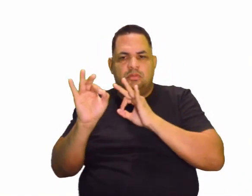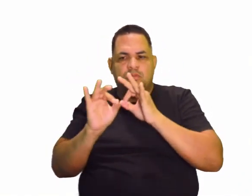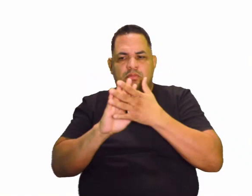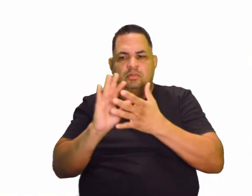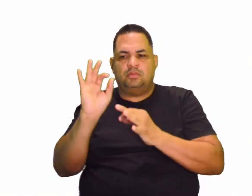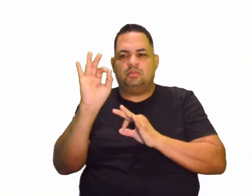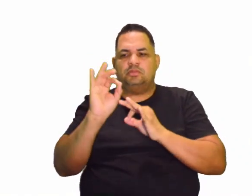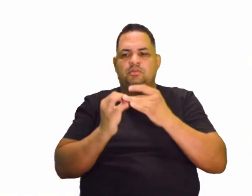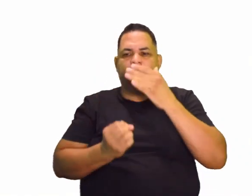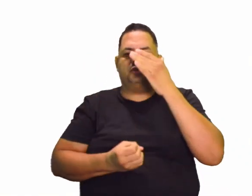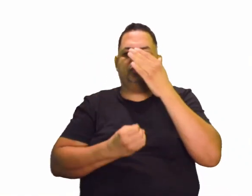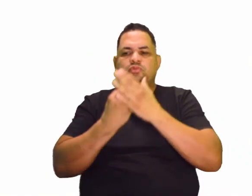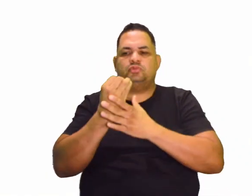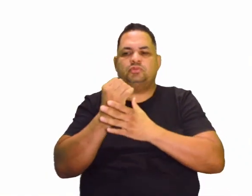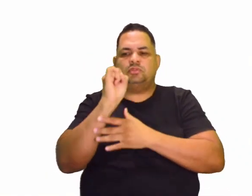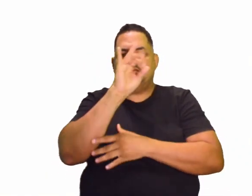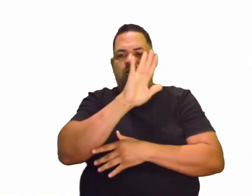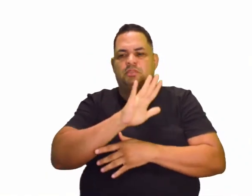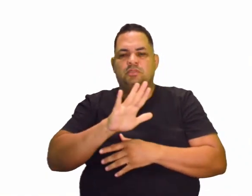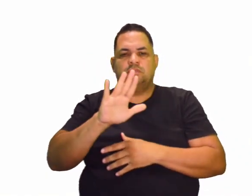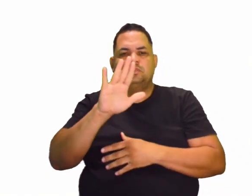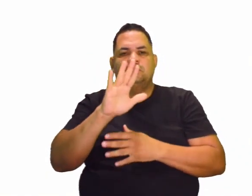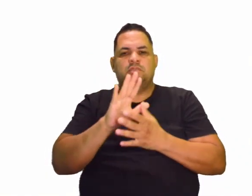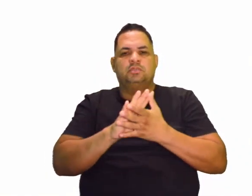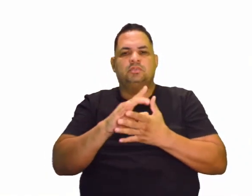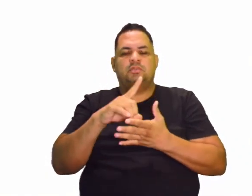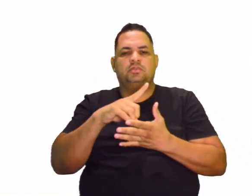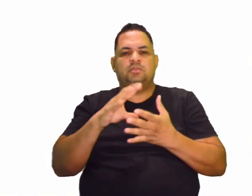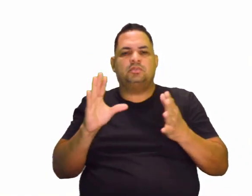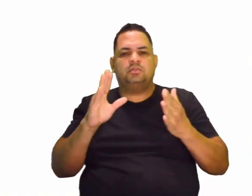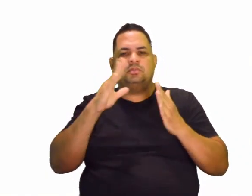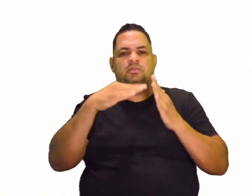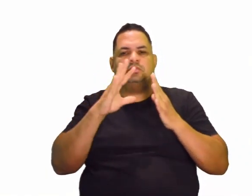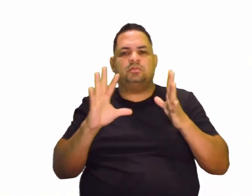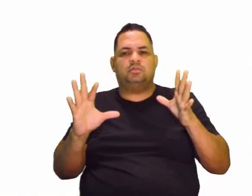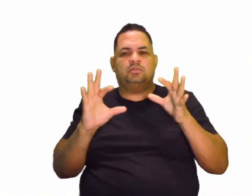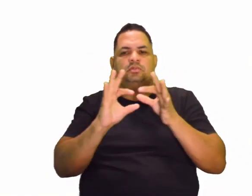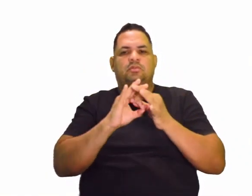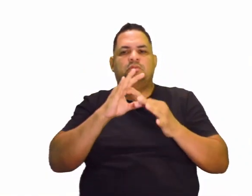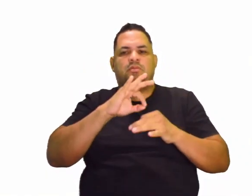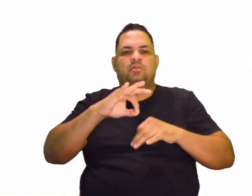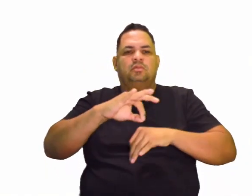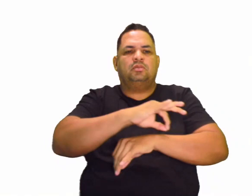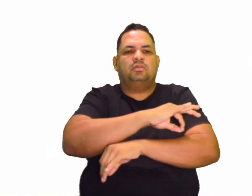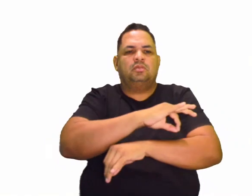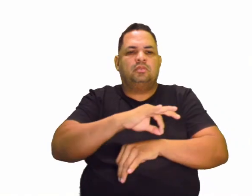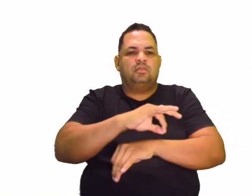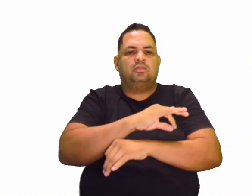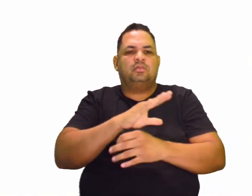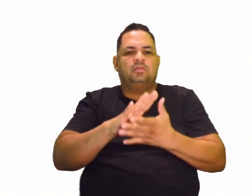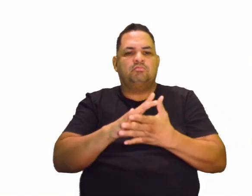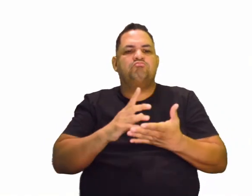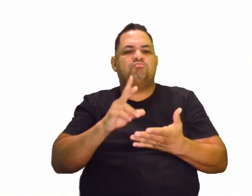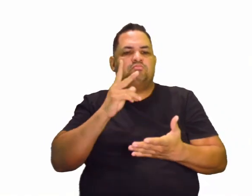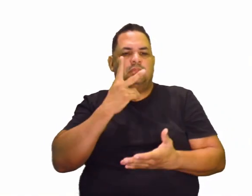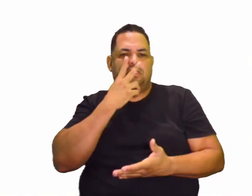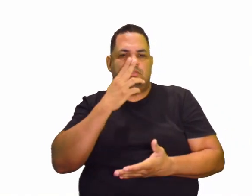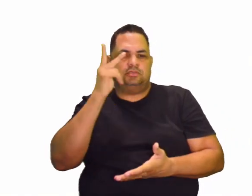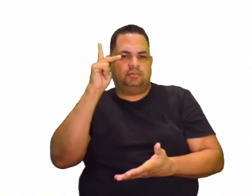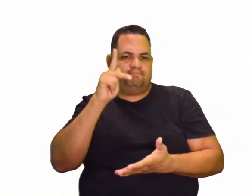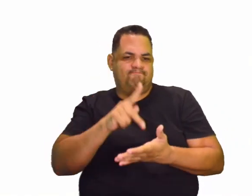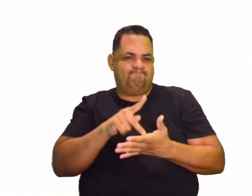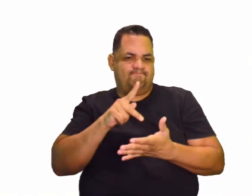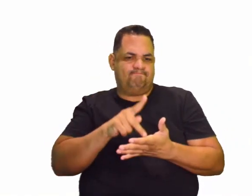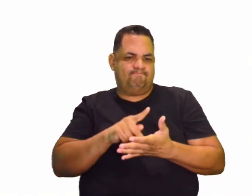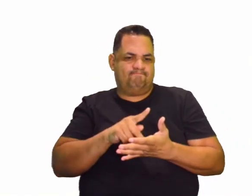imagem. Com isso, a pintura ficou associada à arquitetura, imprimindo então forte realismo. Aqui podemos